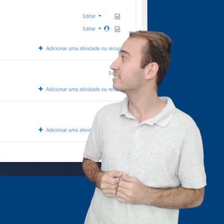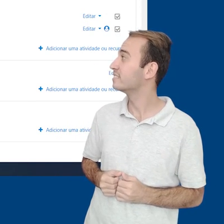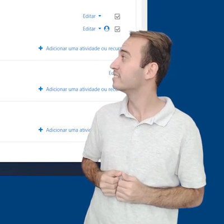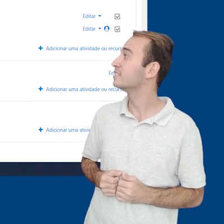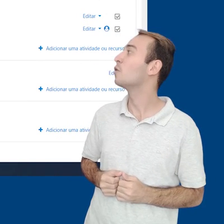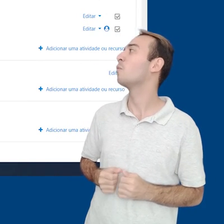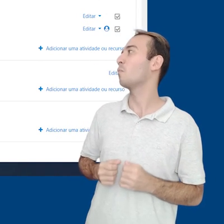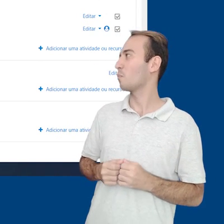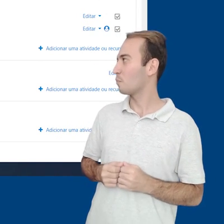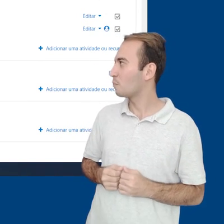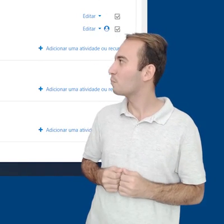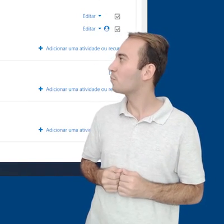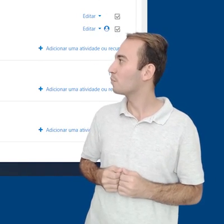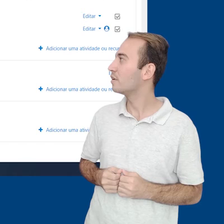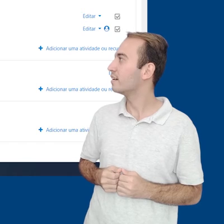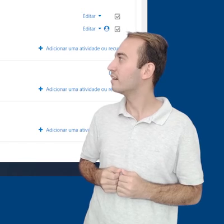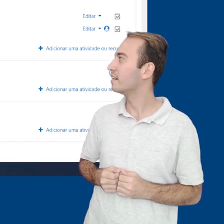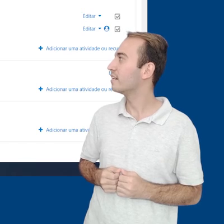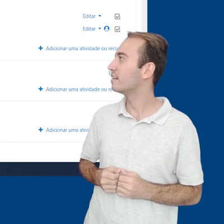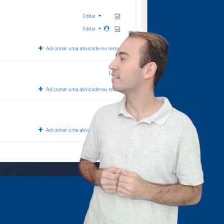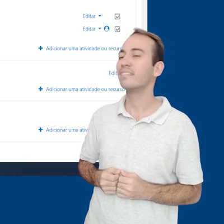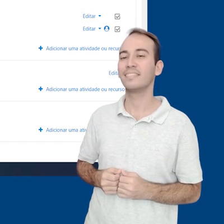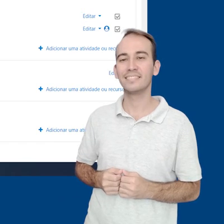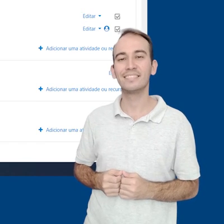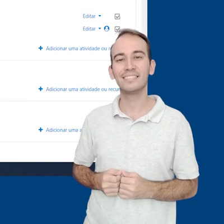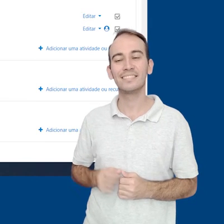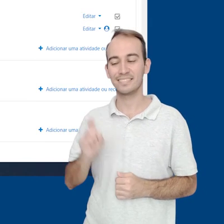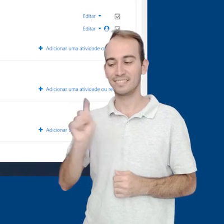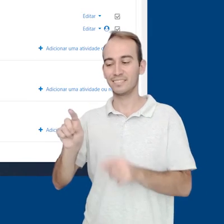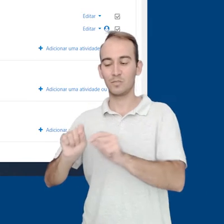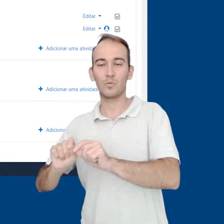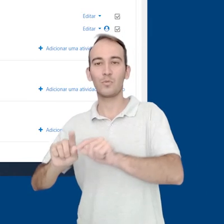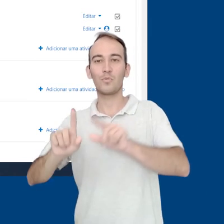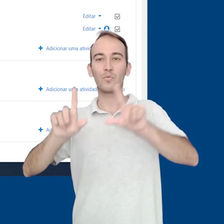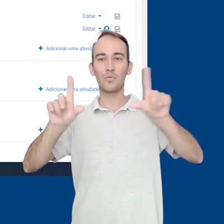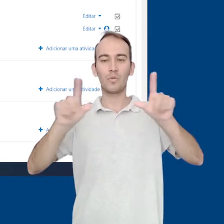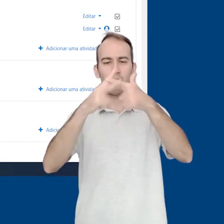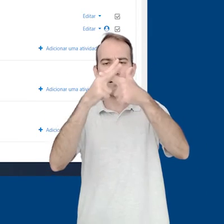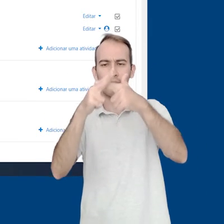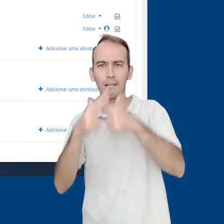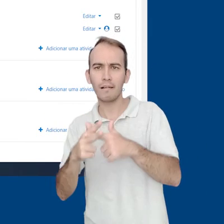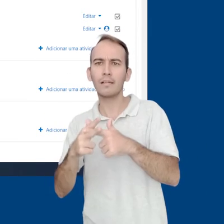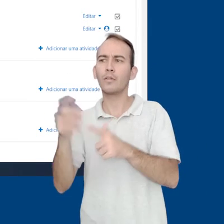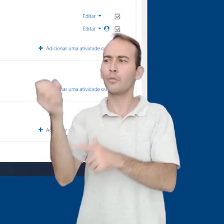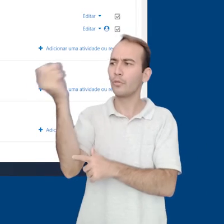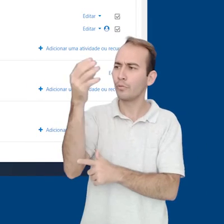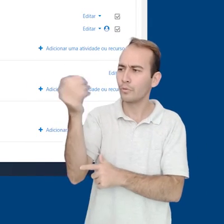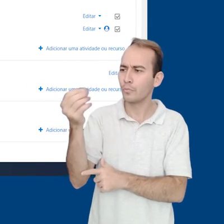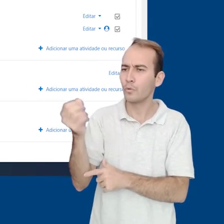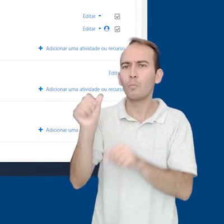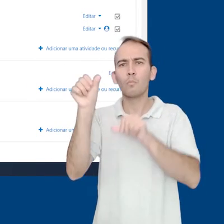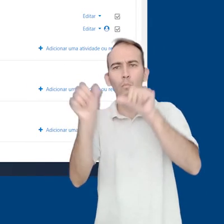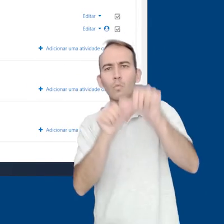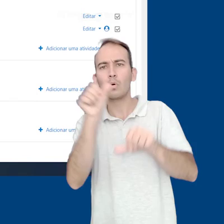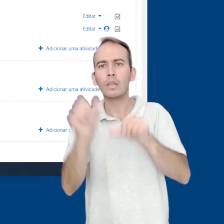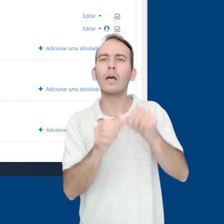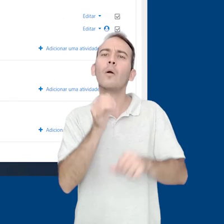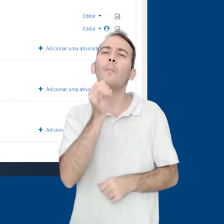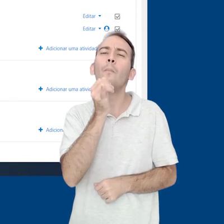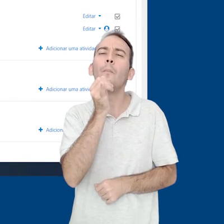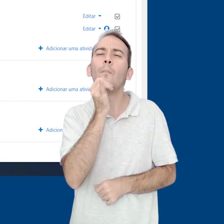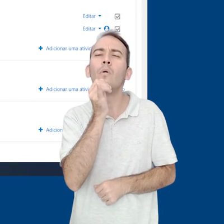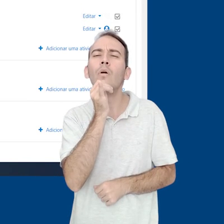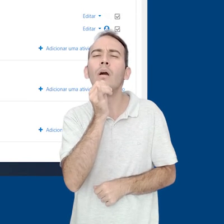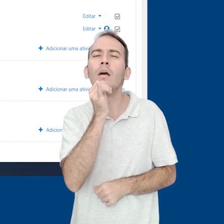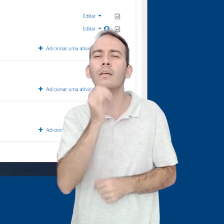Editar, ele vai abrir para mim um menu e neste menu eu tenho algumas opções extras, como,